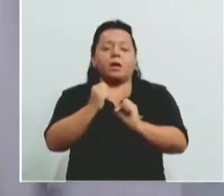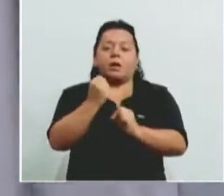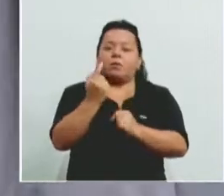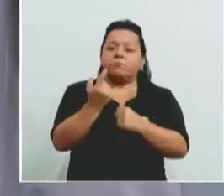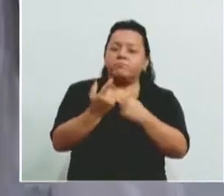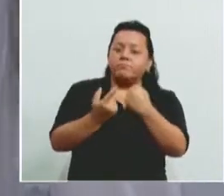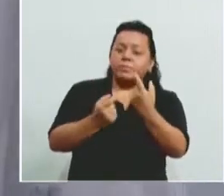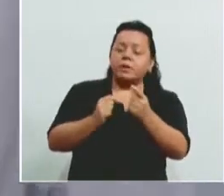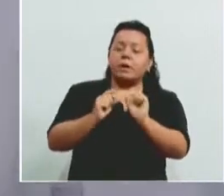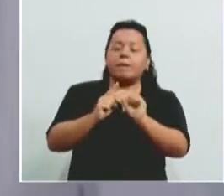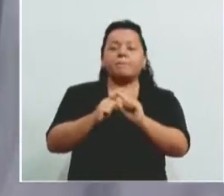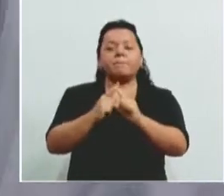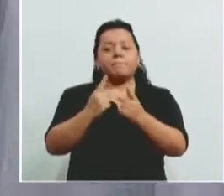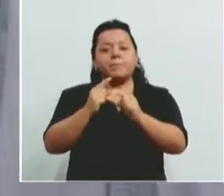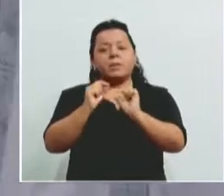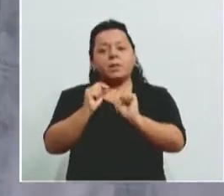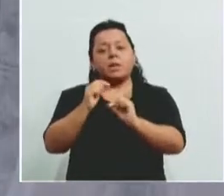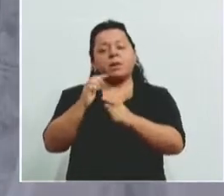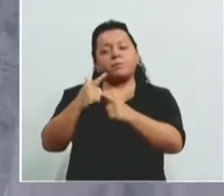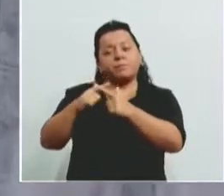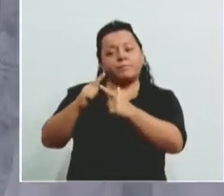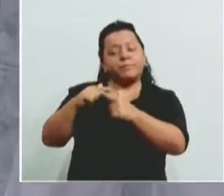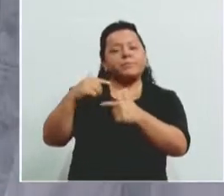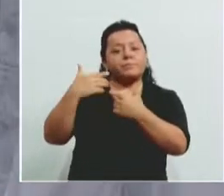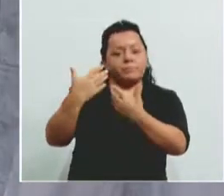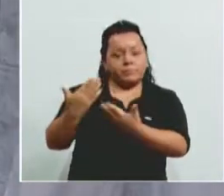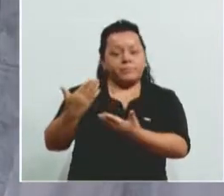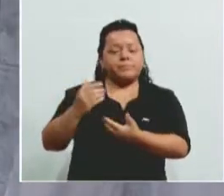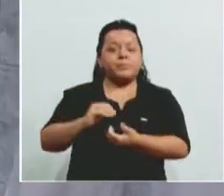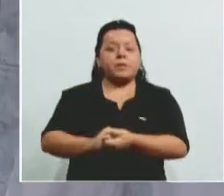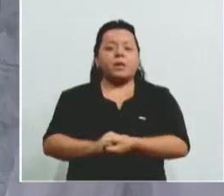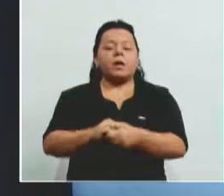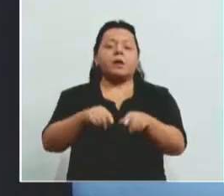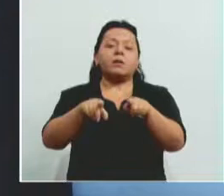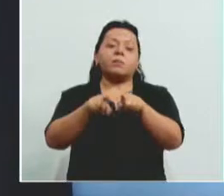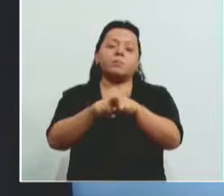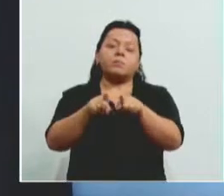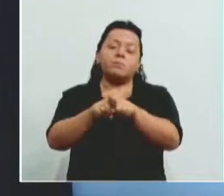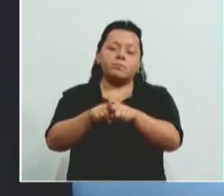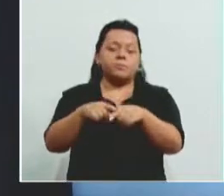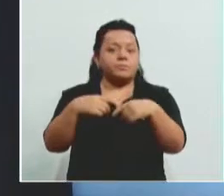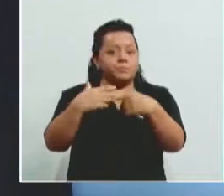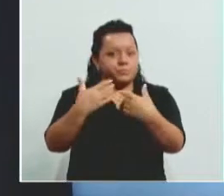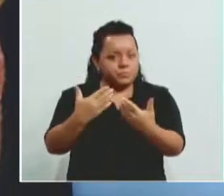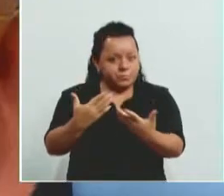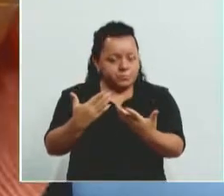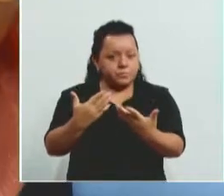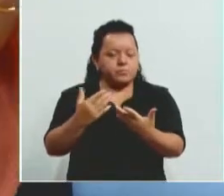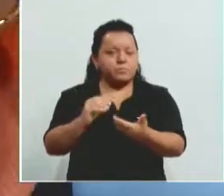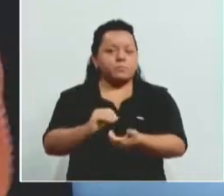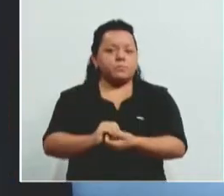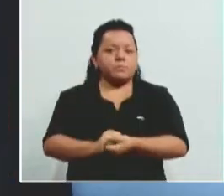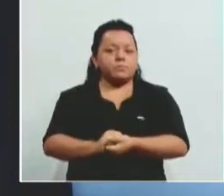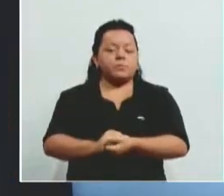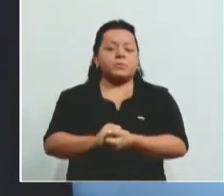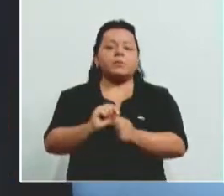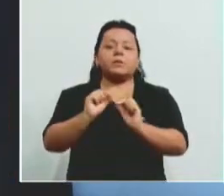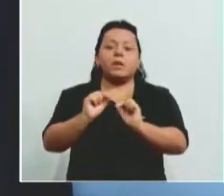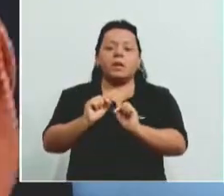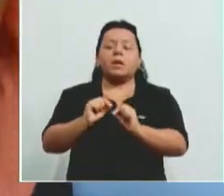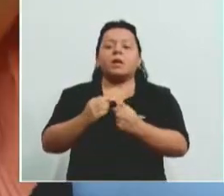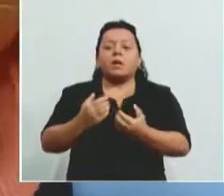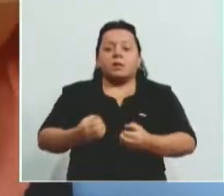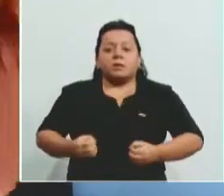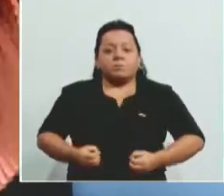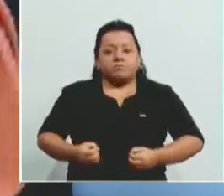na verdade, ela é uma consequência da endometriose, né? Assim como no caso da endometriose